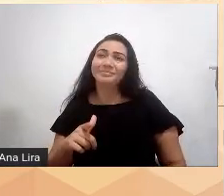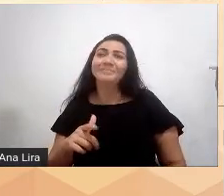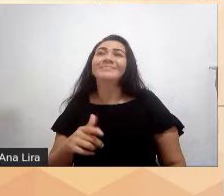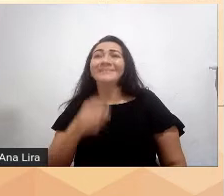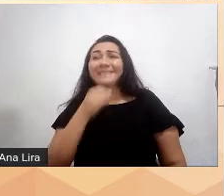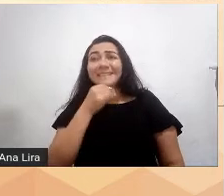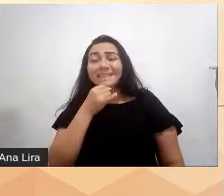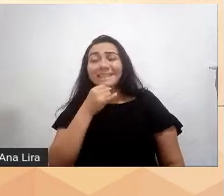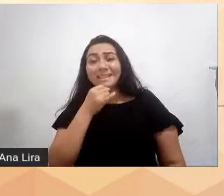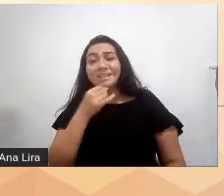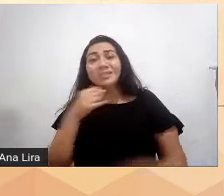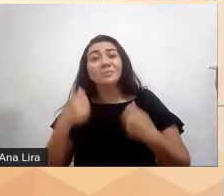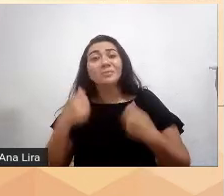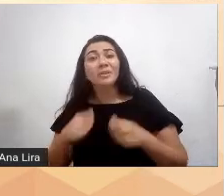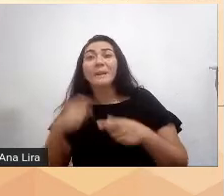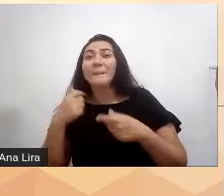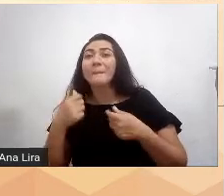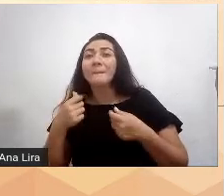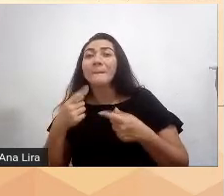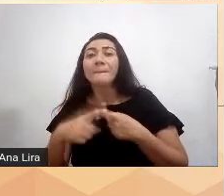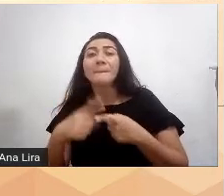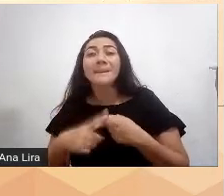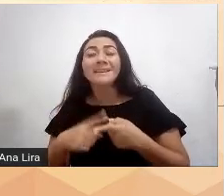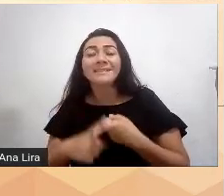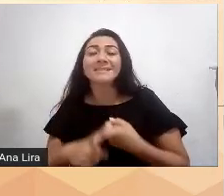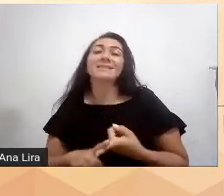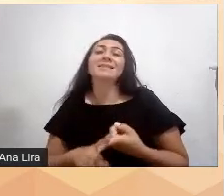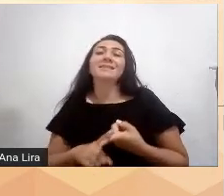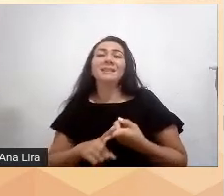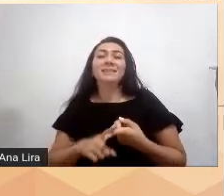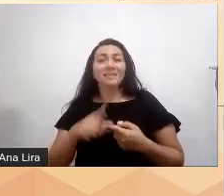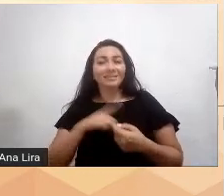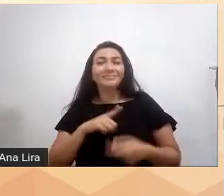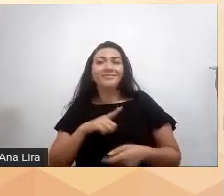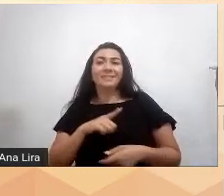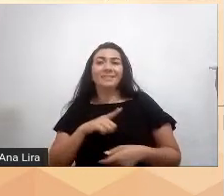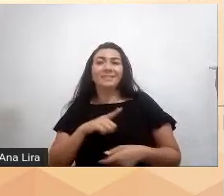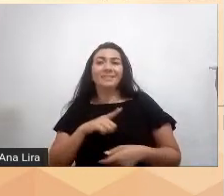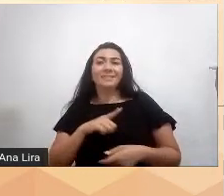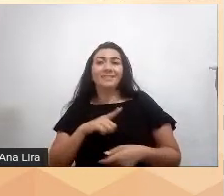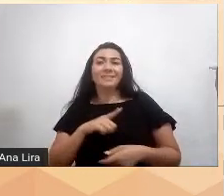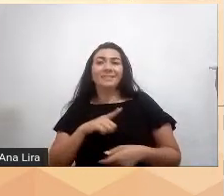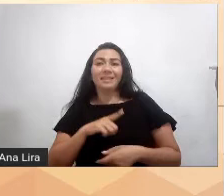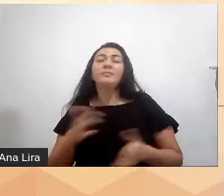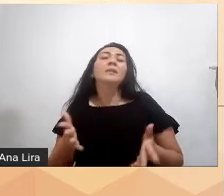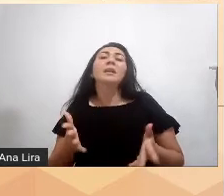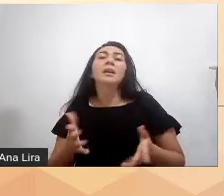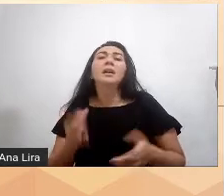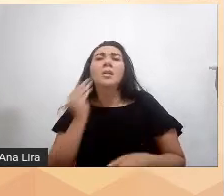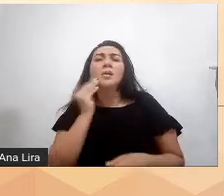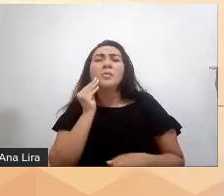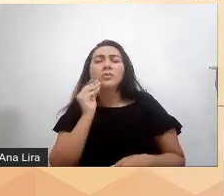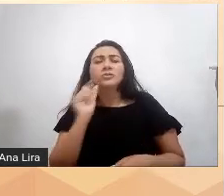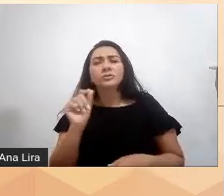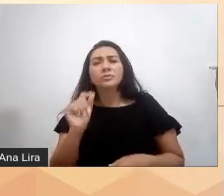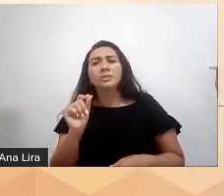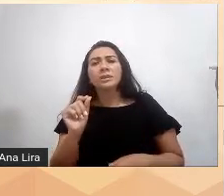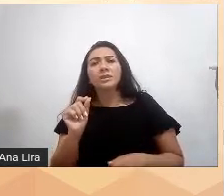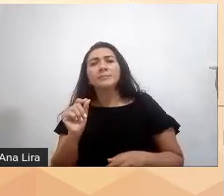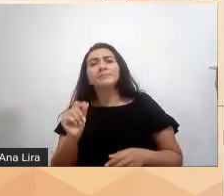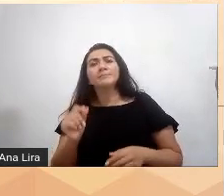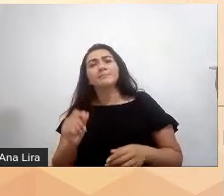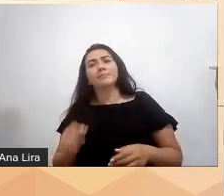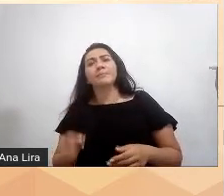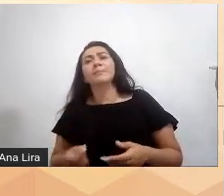projetos que são elaborados para unidades de informação em especial. Por que eu estou dizendo isso? Porque o meu know-how é dentro da